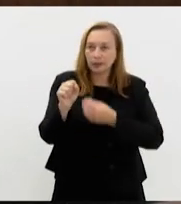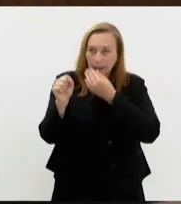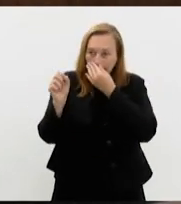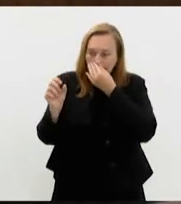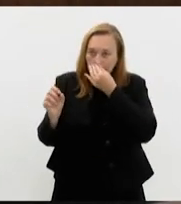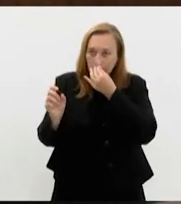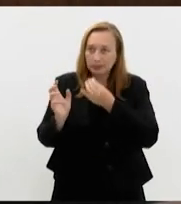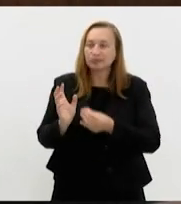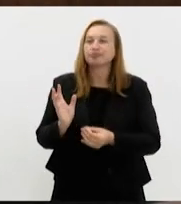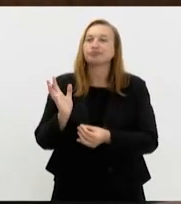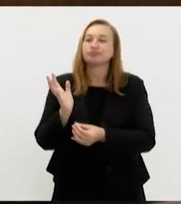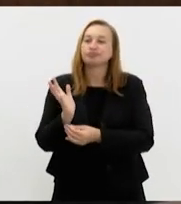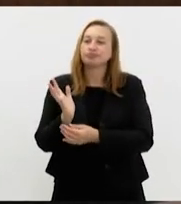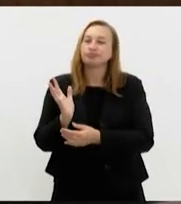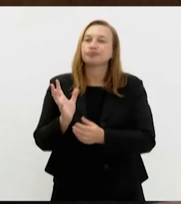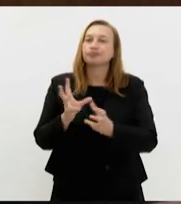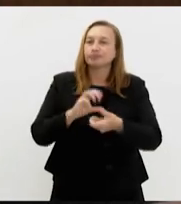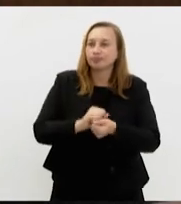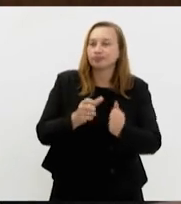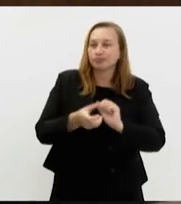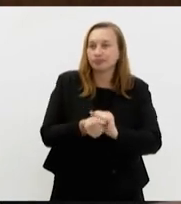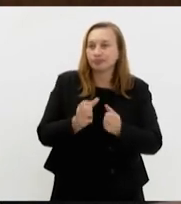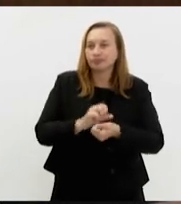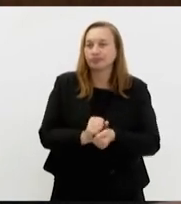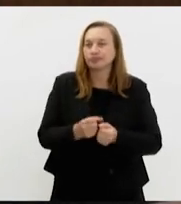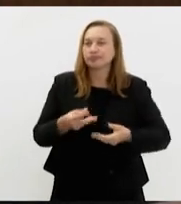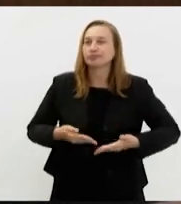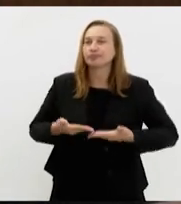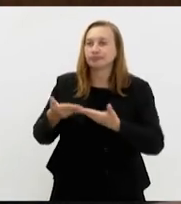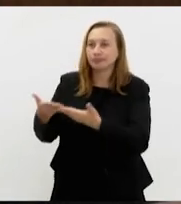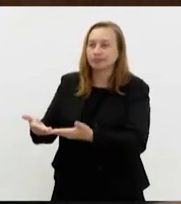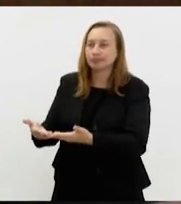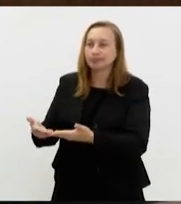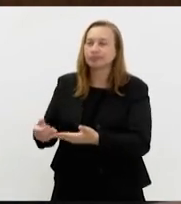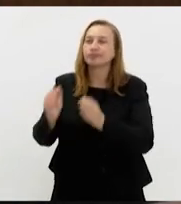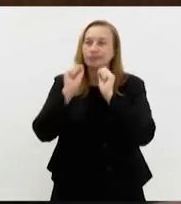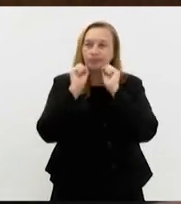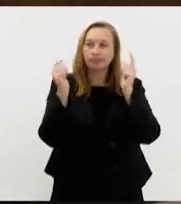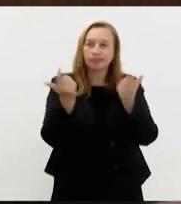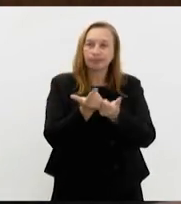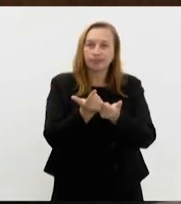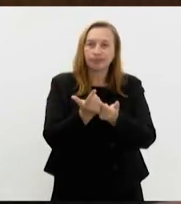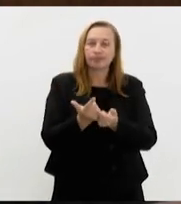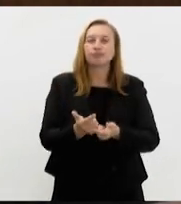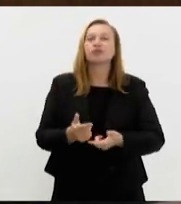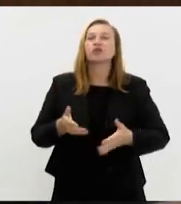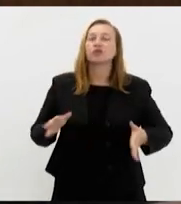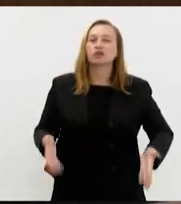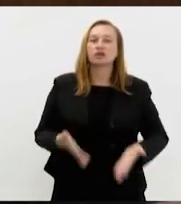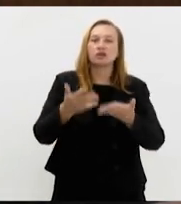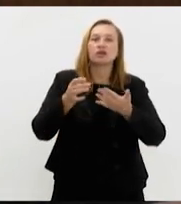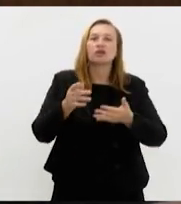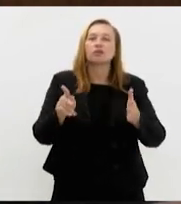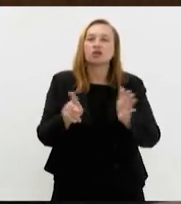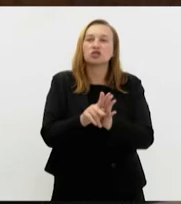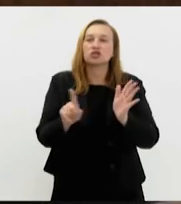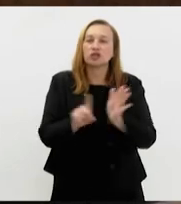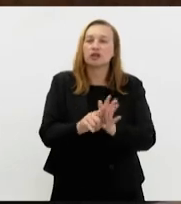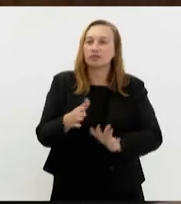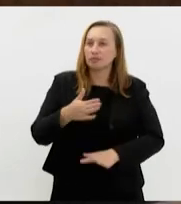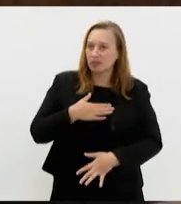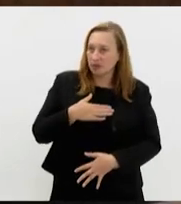artesanato. Então, está aí, olha, entregue pela Assembleia Legislativa de uma iniciativa de um projeto de lei da minha